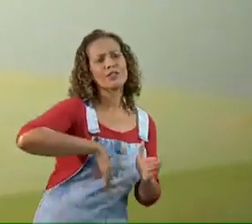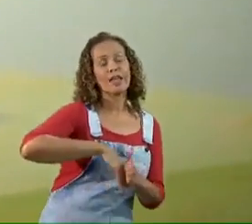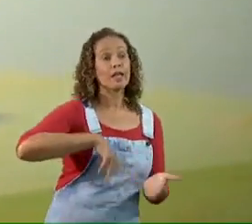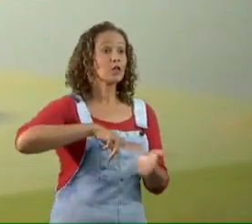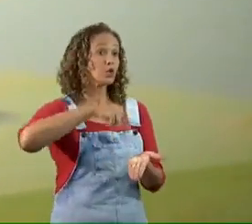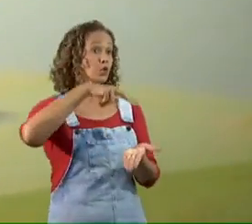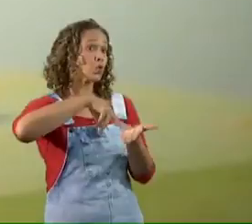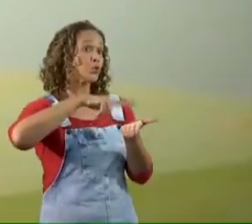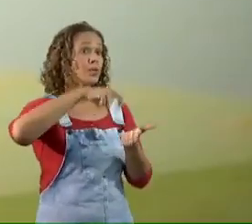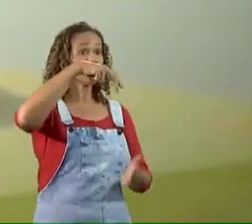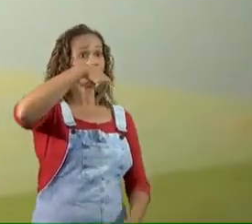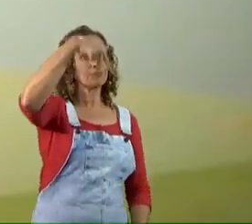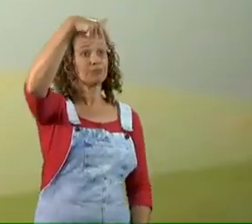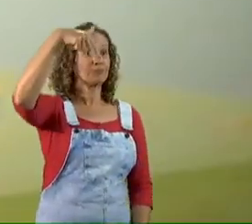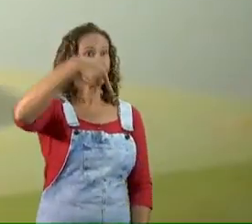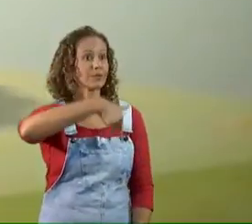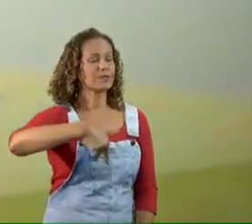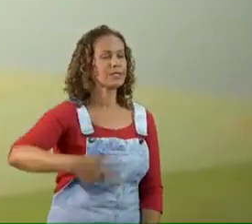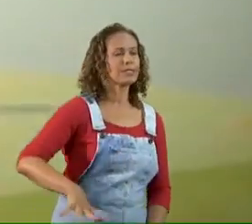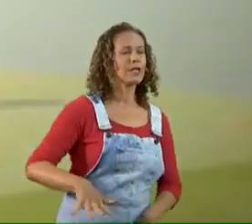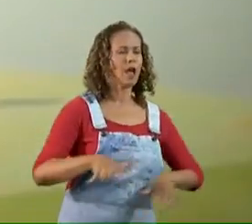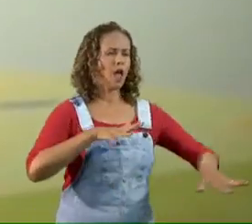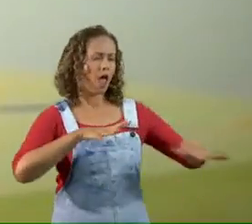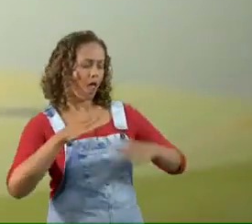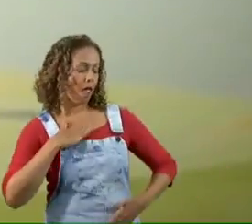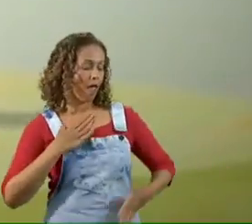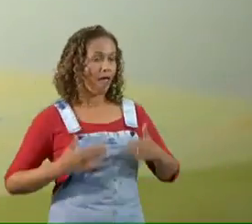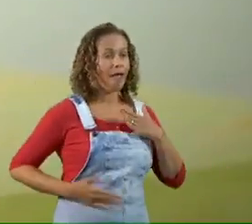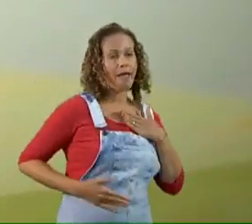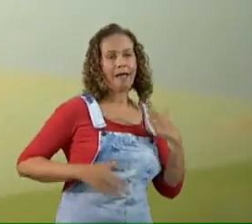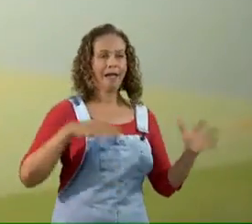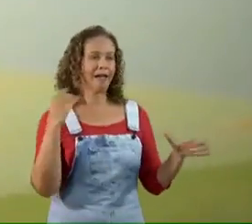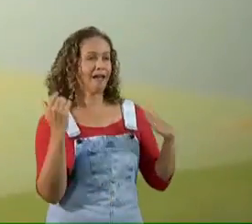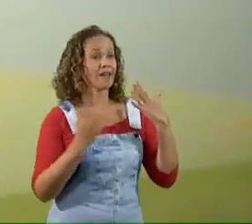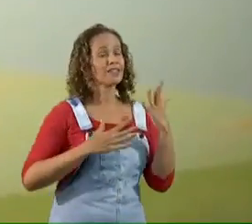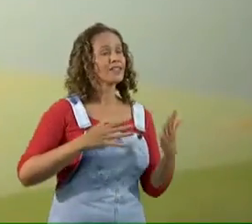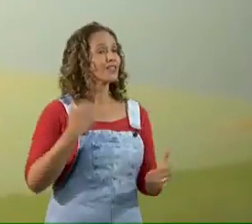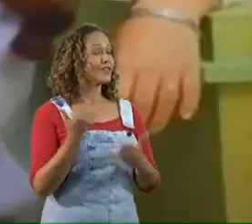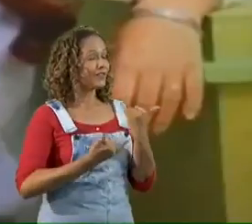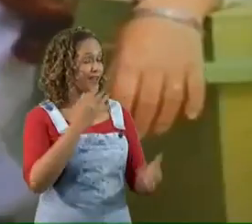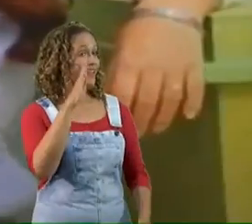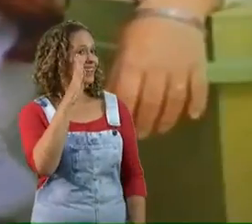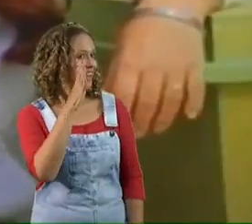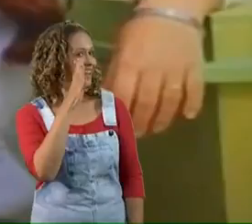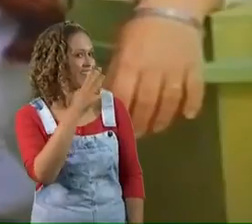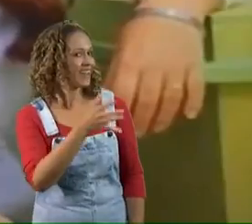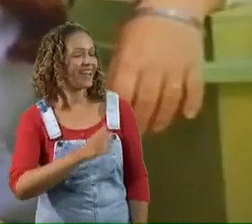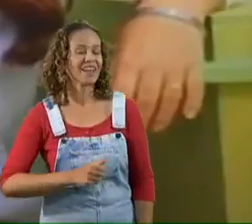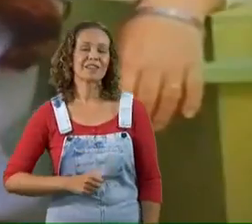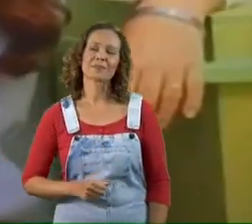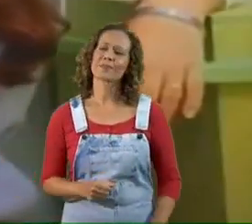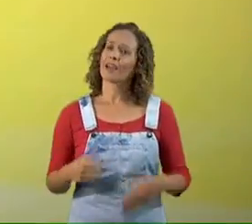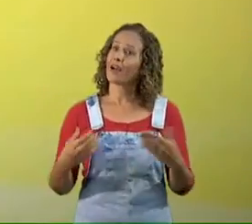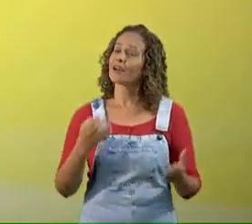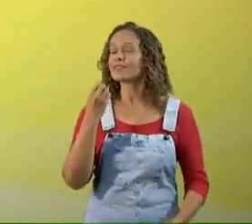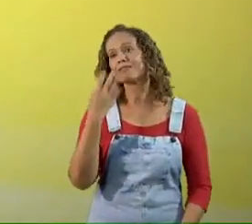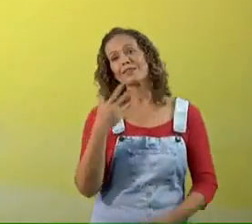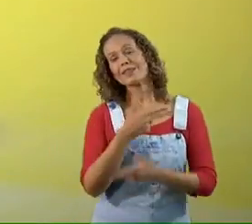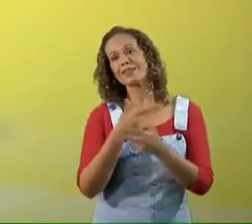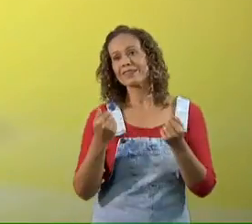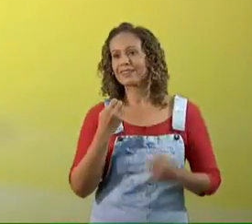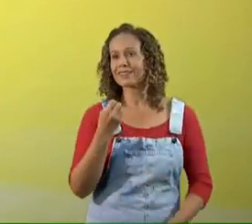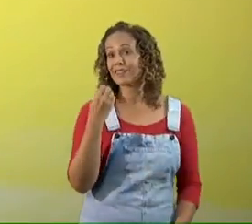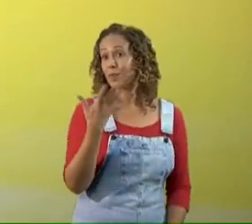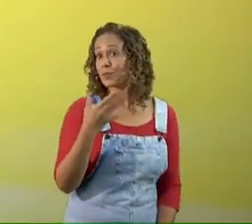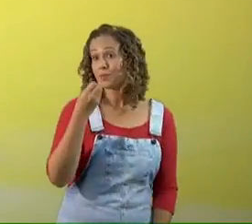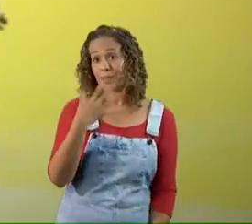subi, desci, movimentei todo o meu corpo. Foi divertido? Mas que coisa boa! Movimento